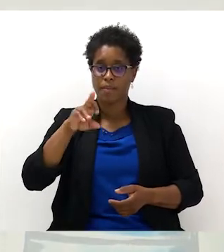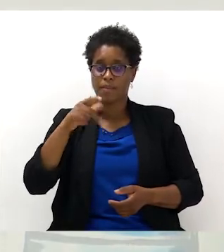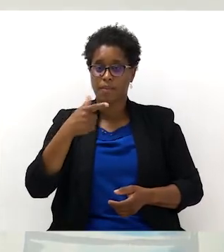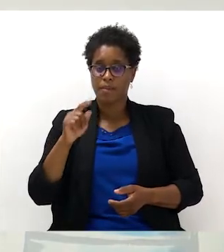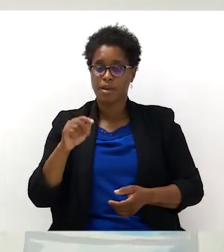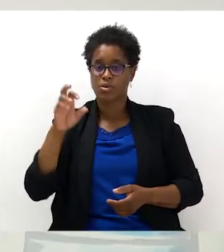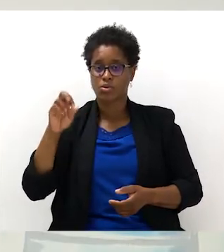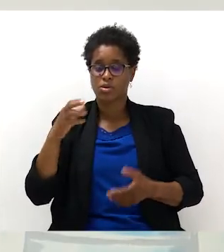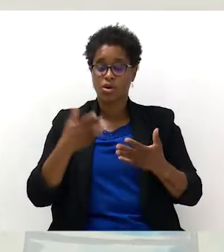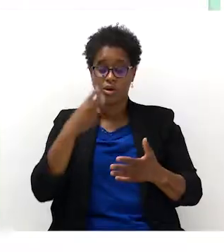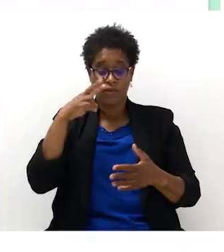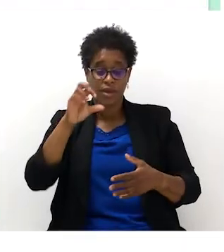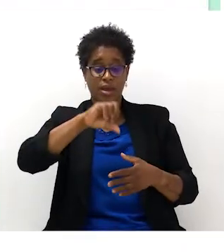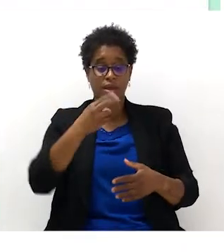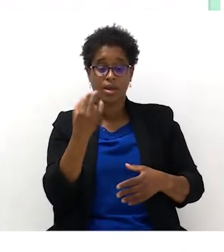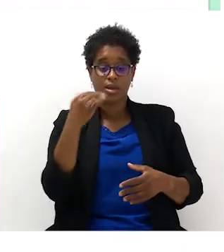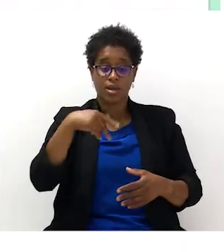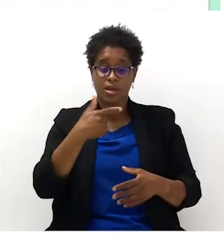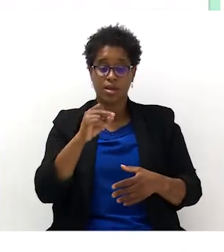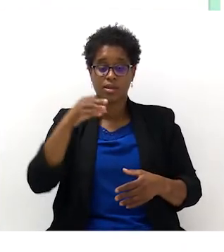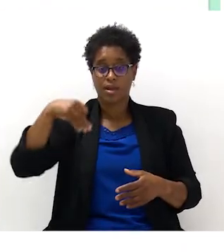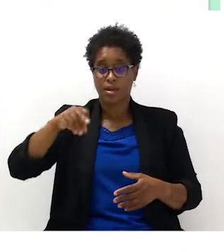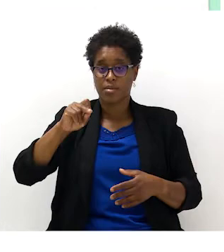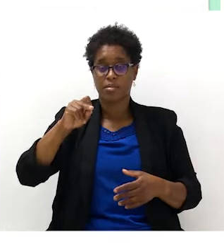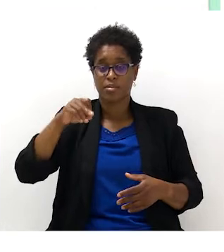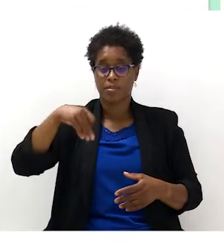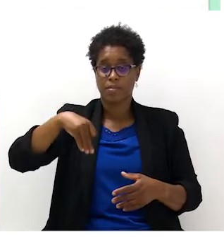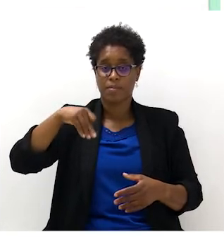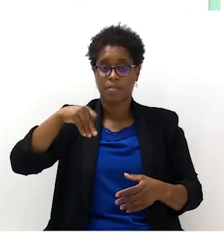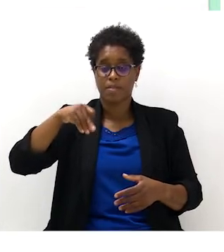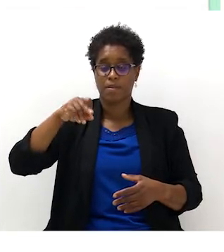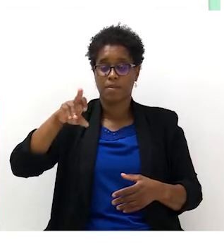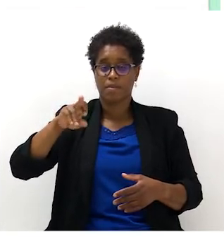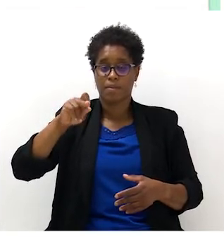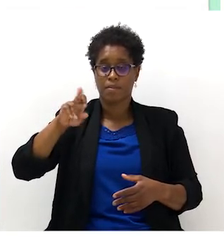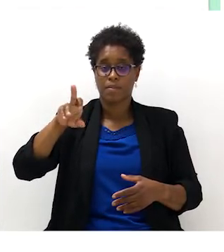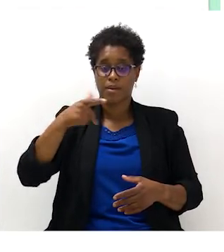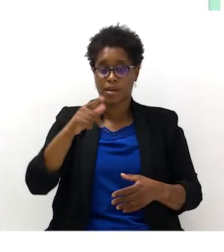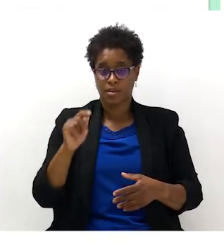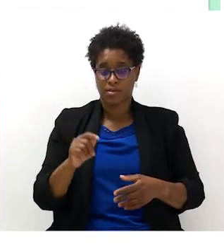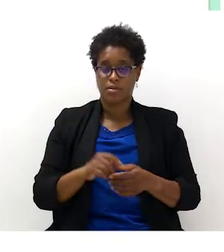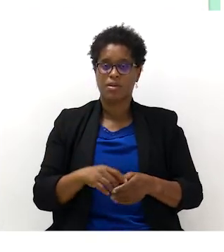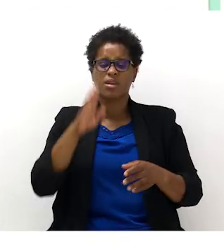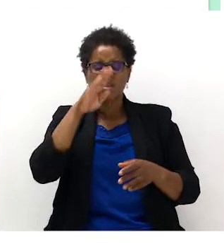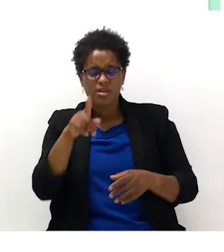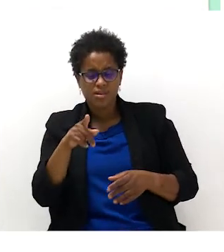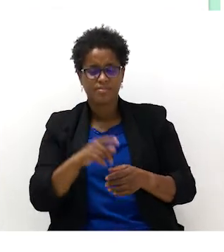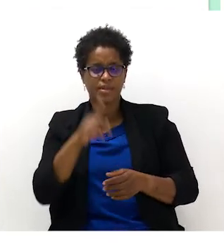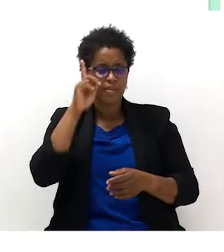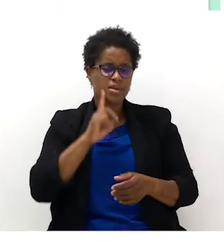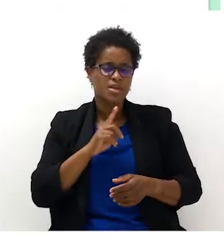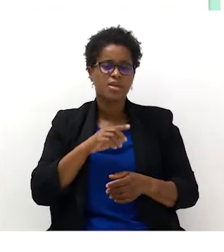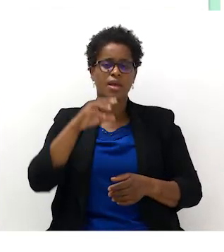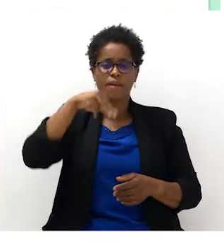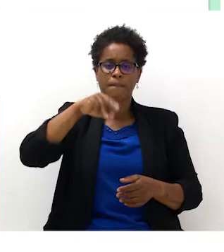a compreender. A quinta parte. E se a Marta dividir o queijo em